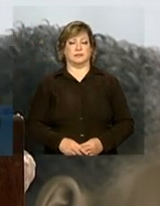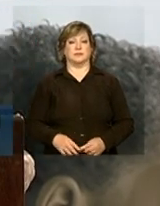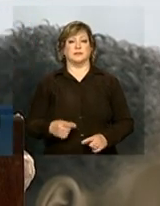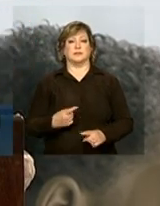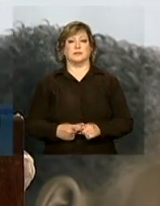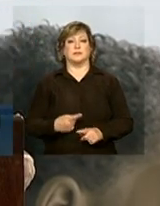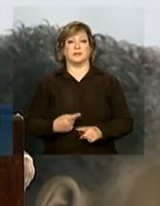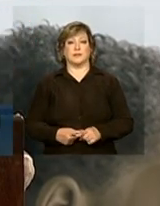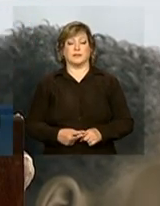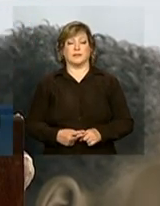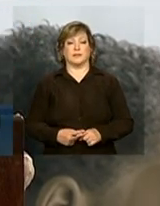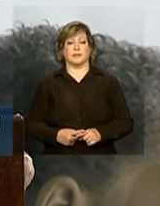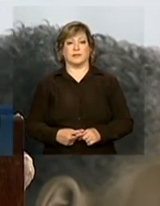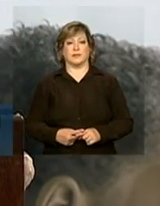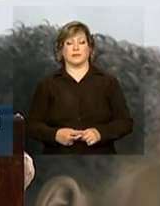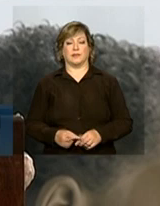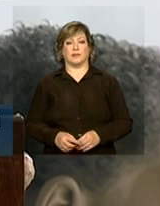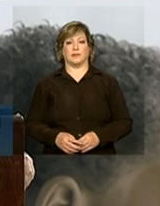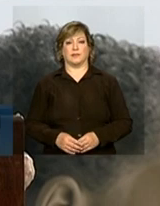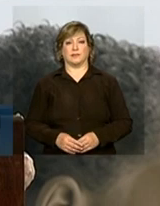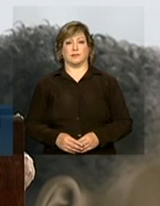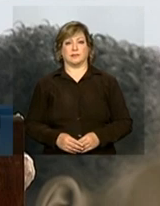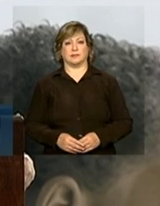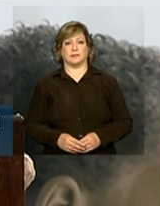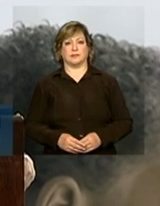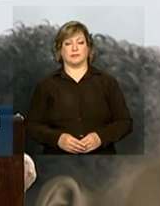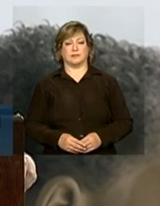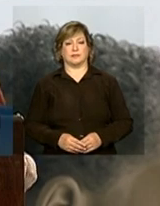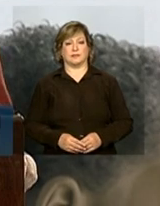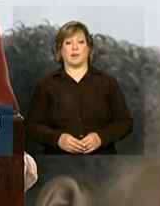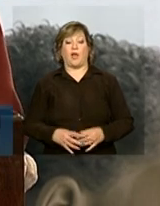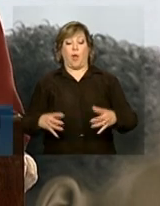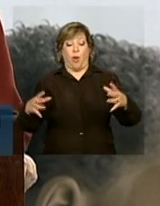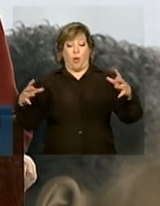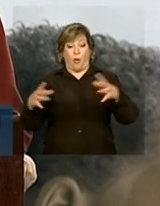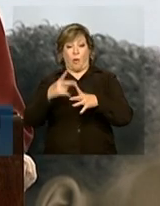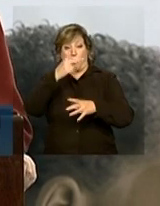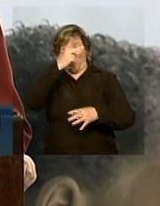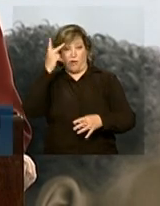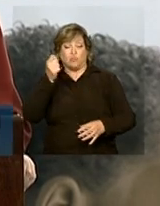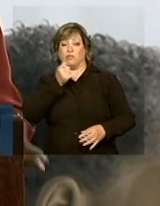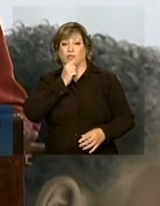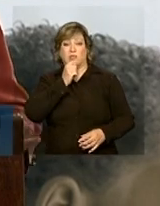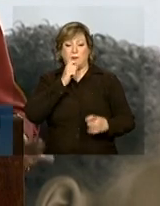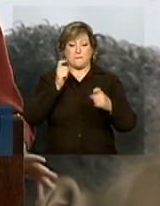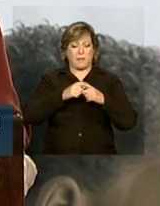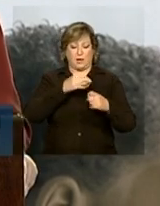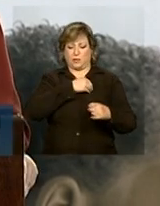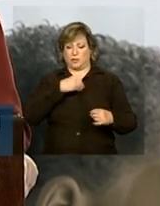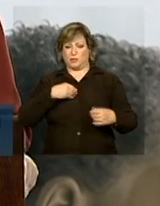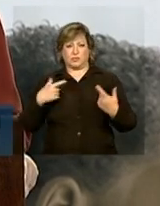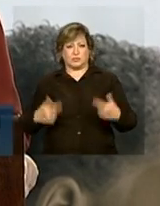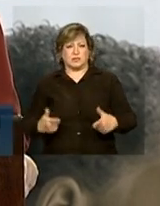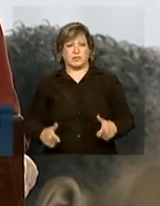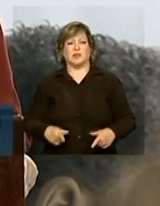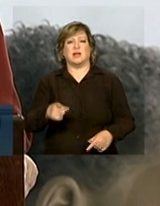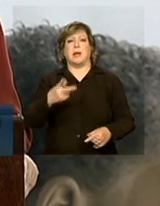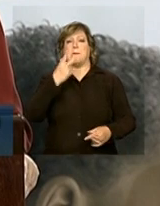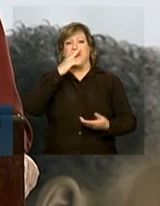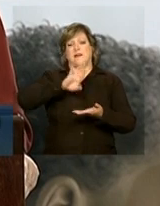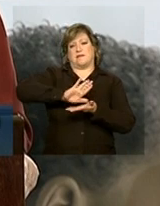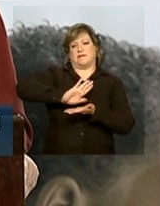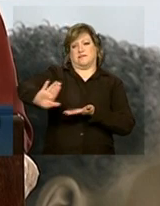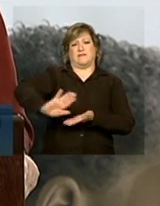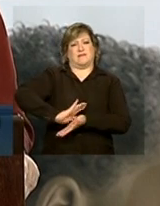repartir uma parte ou segregar uma parte da população, não lhe dando